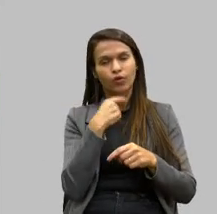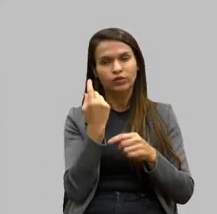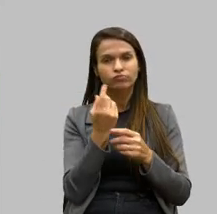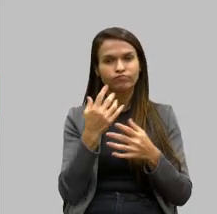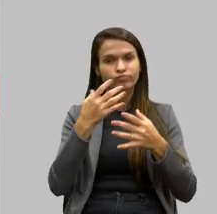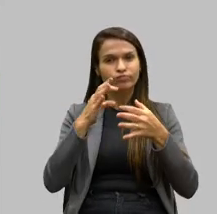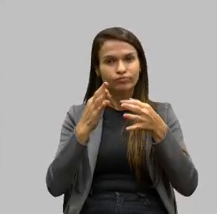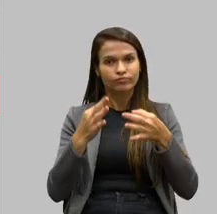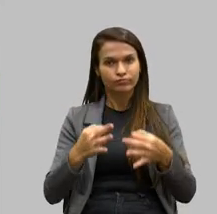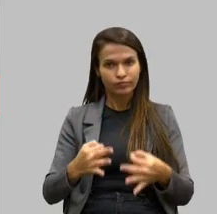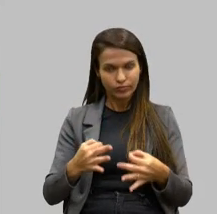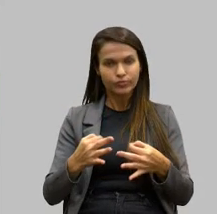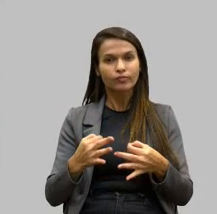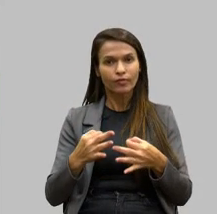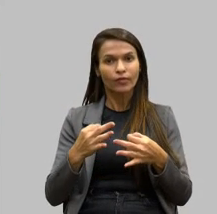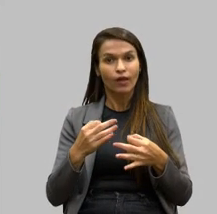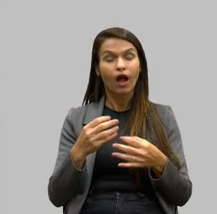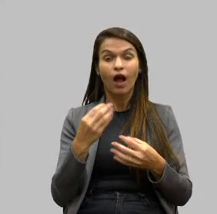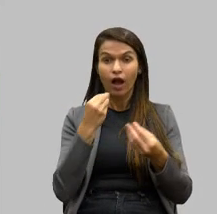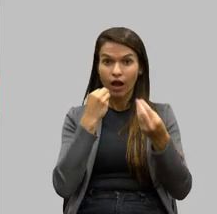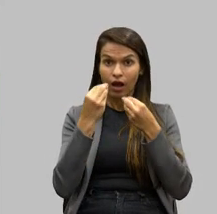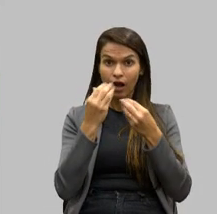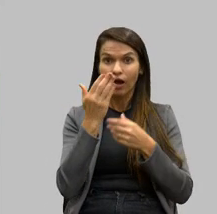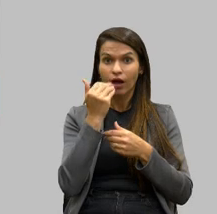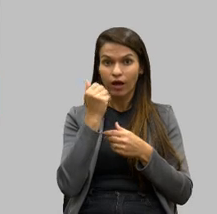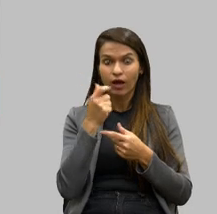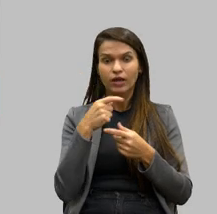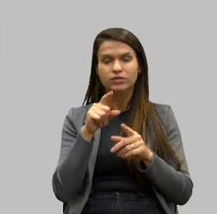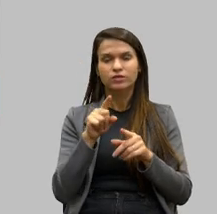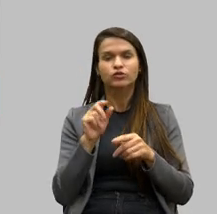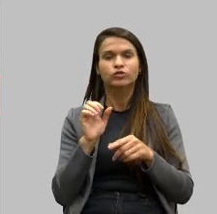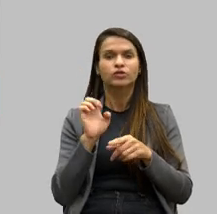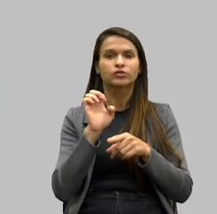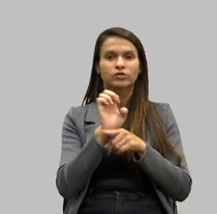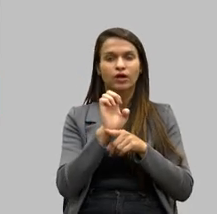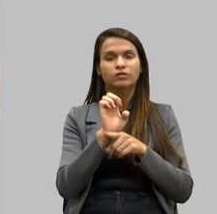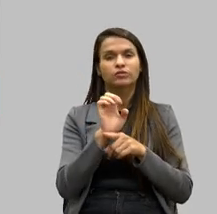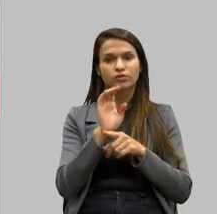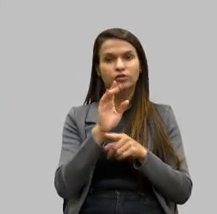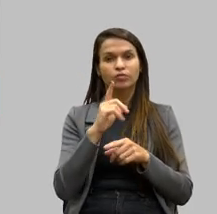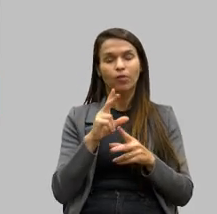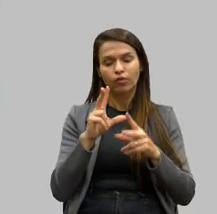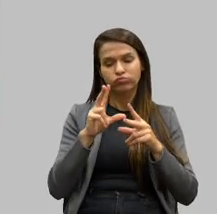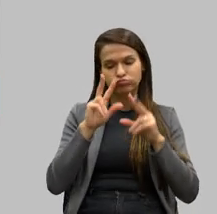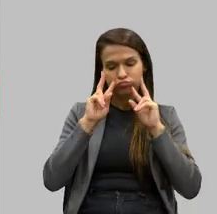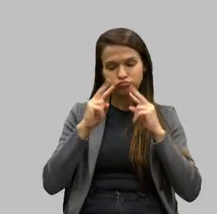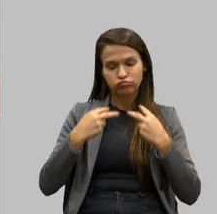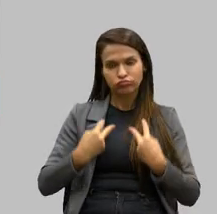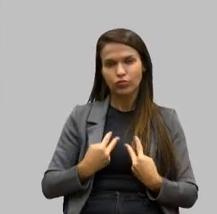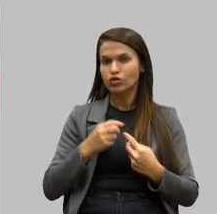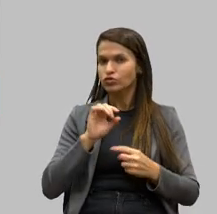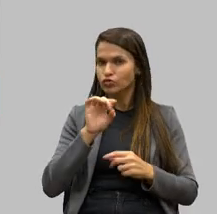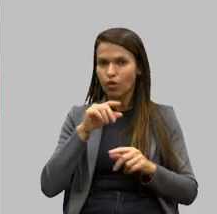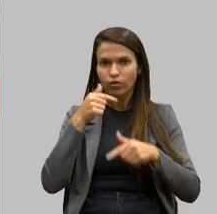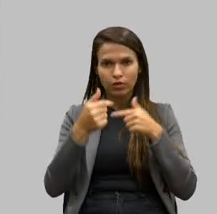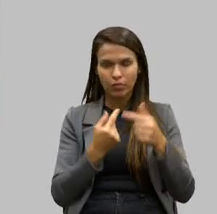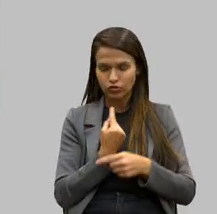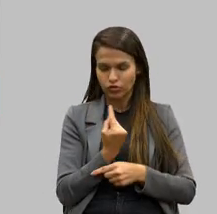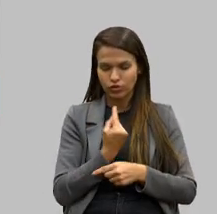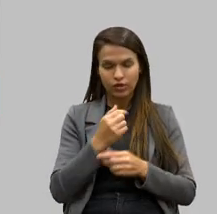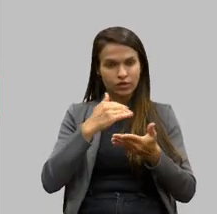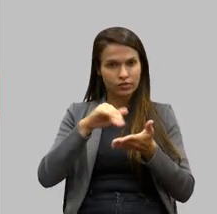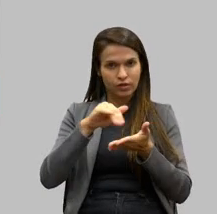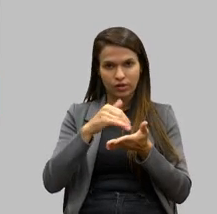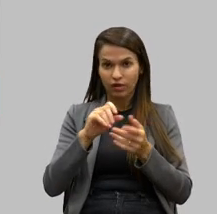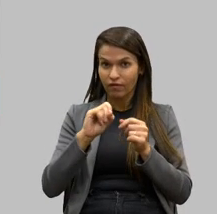porque a nossa merenda é destaque, sim, nacional, já recebemos esse reconhecimento e não é só um trabalho sozinho que a Secretaria